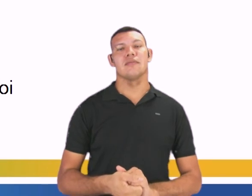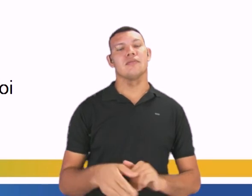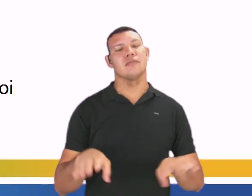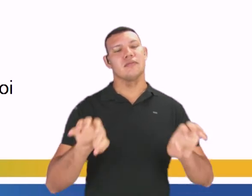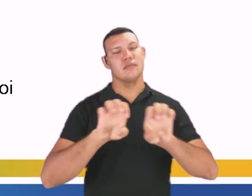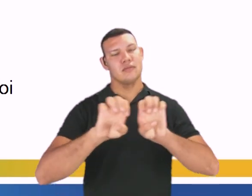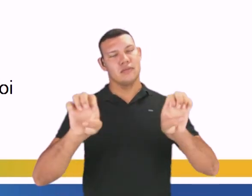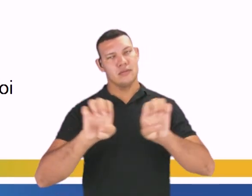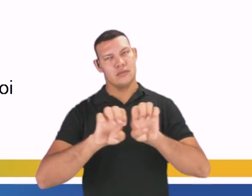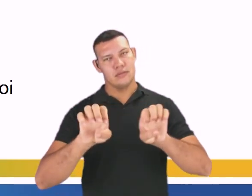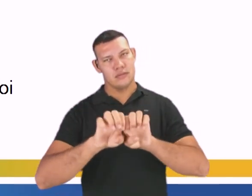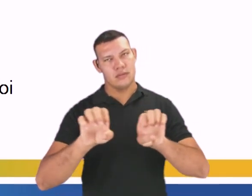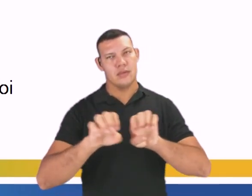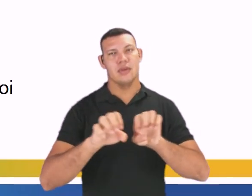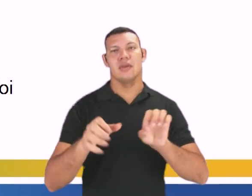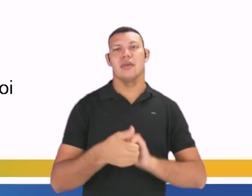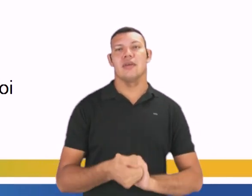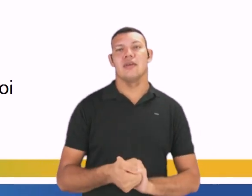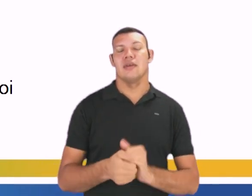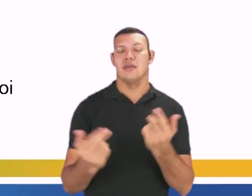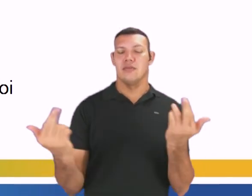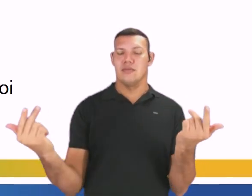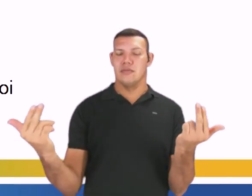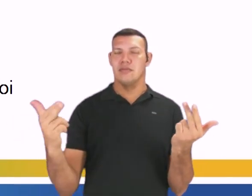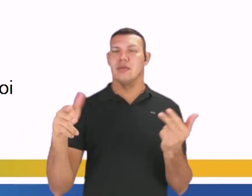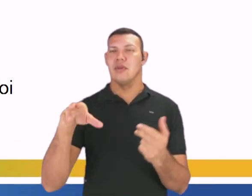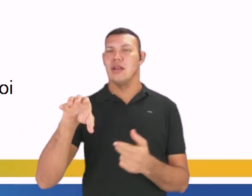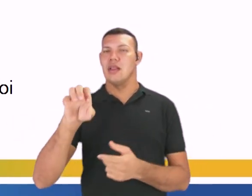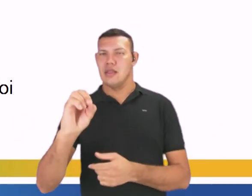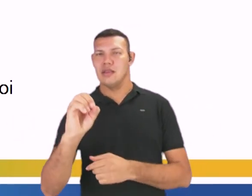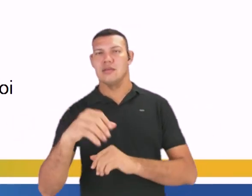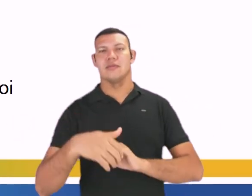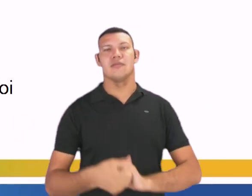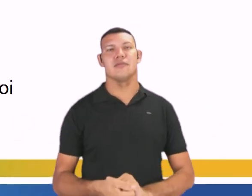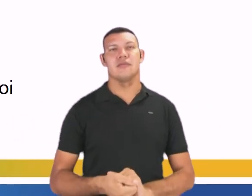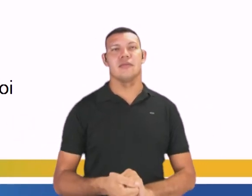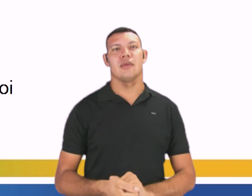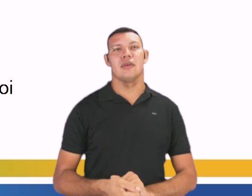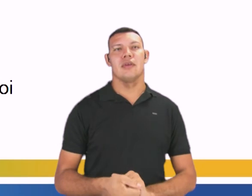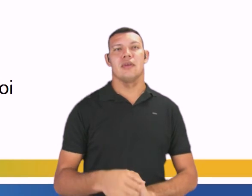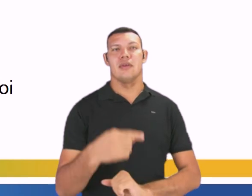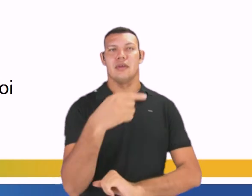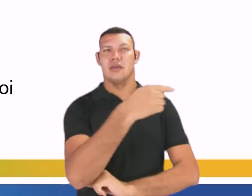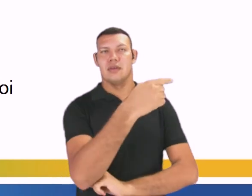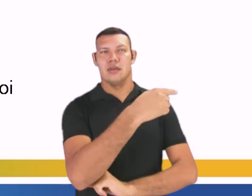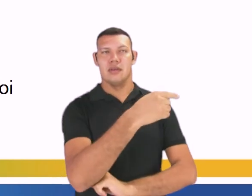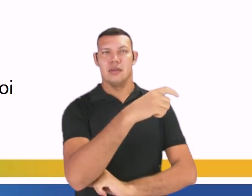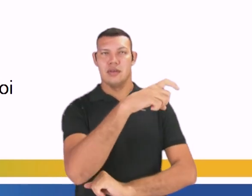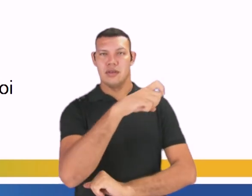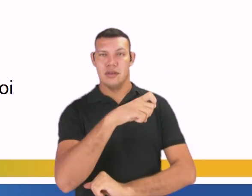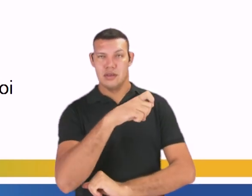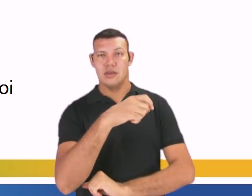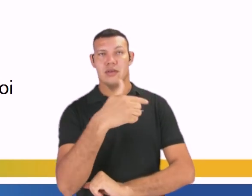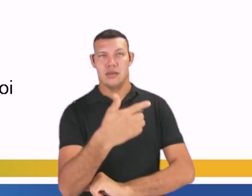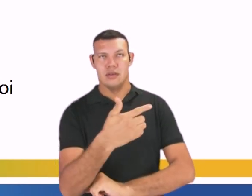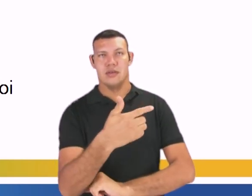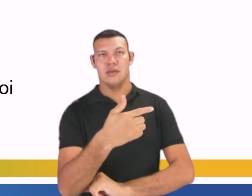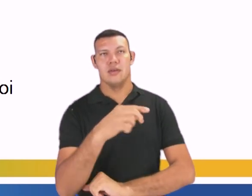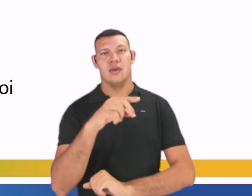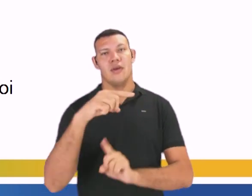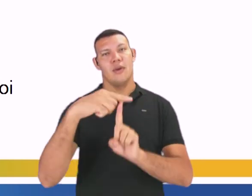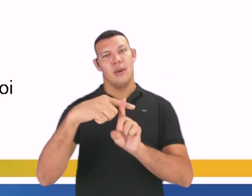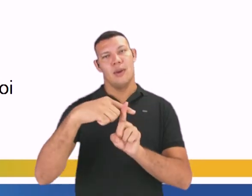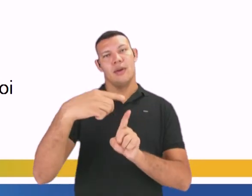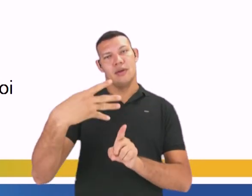equalizar essa equação, igualar a zero, onde ela ficará menos x duas linhas mais 4